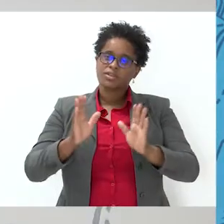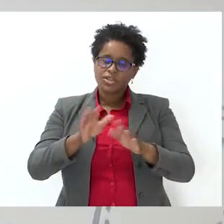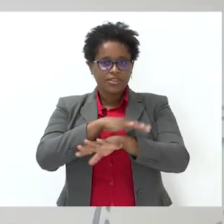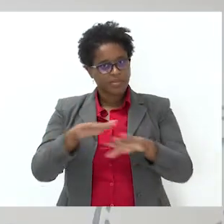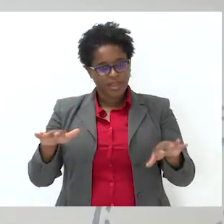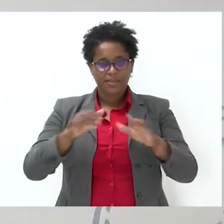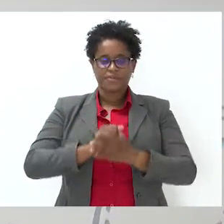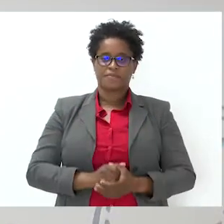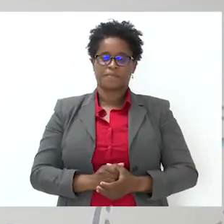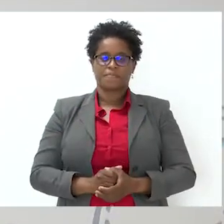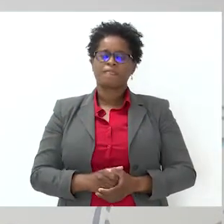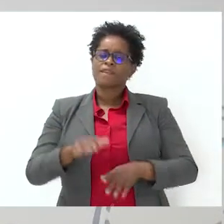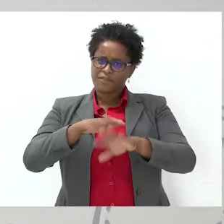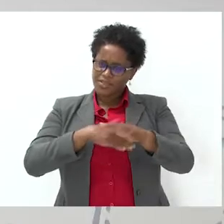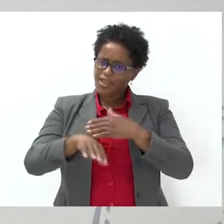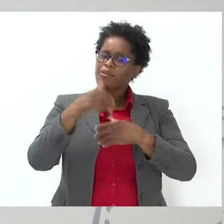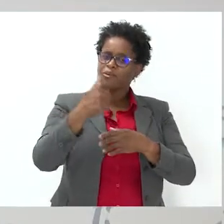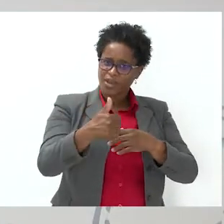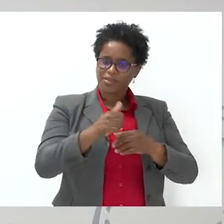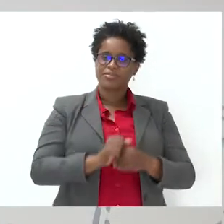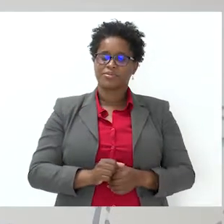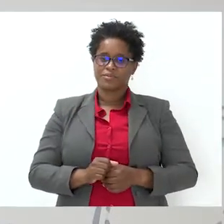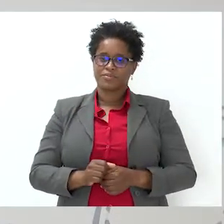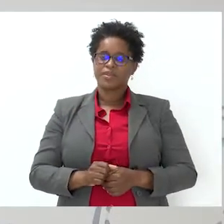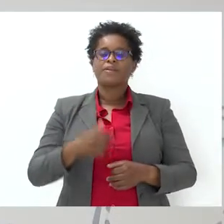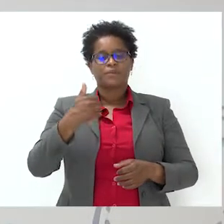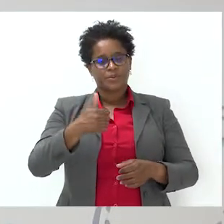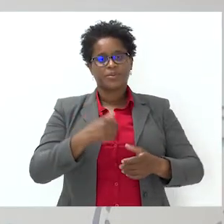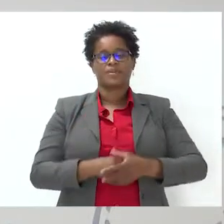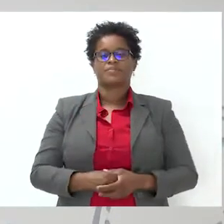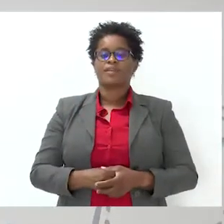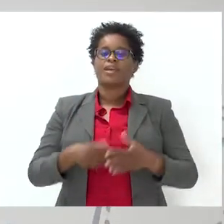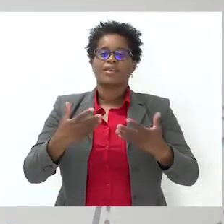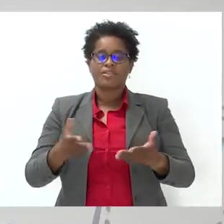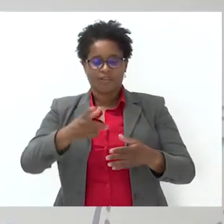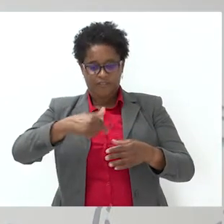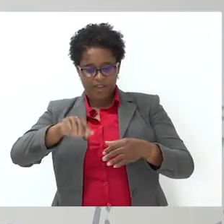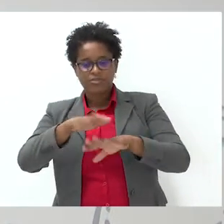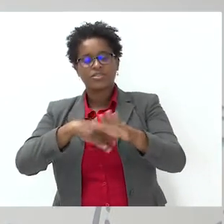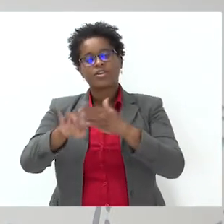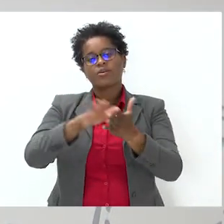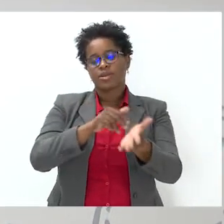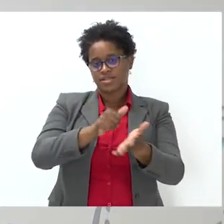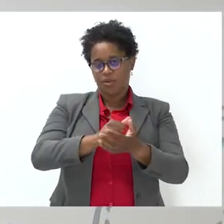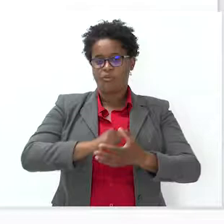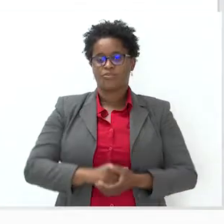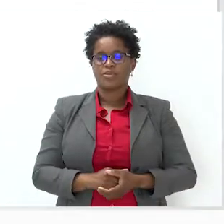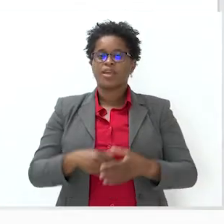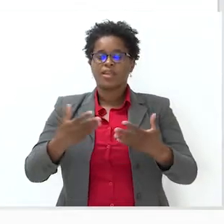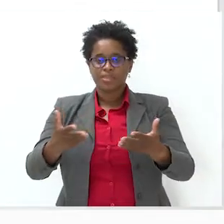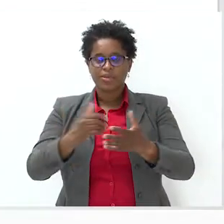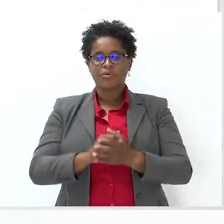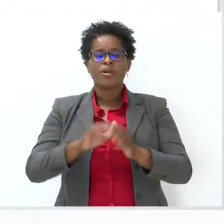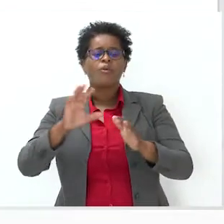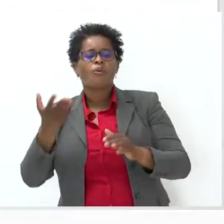Já terminaram? Fizeram corretamente? Muito bem. Então, vamos à correção.